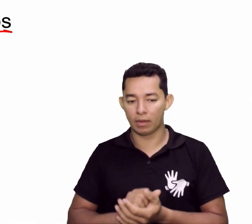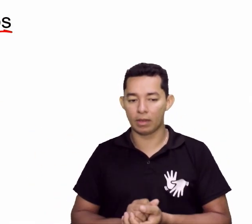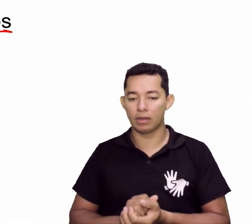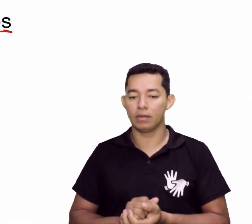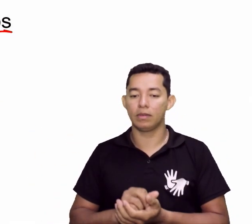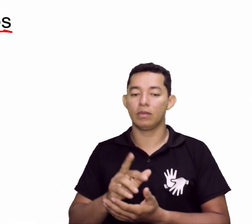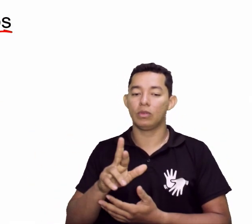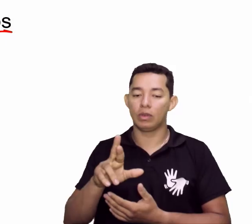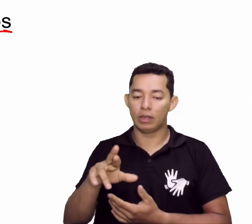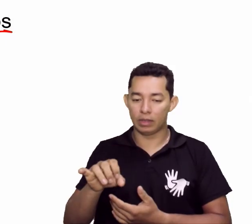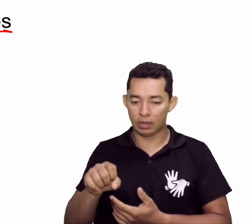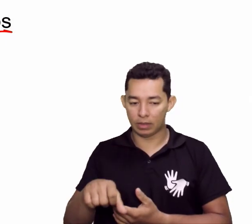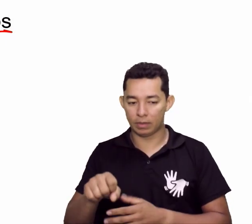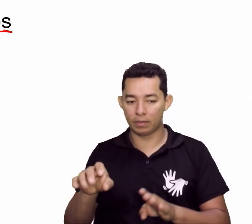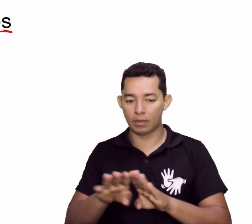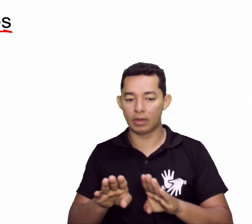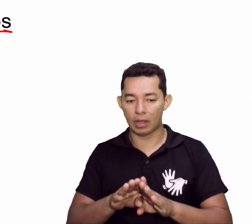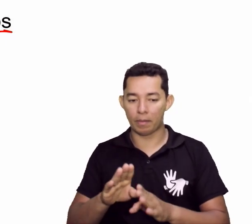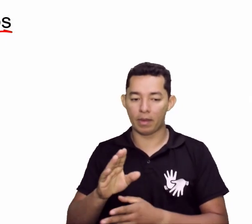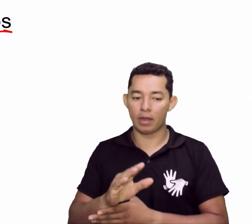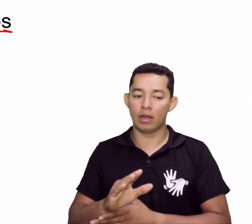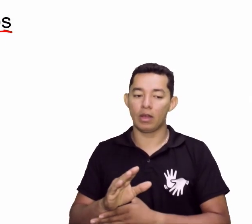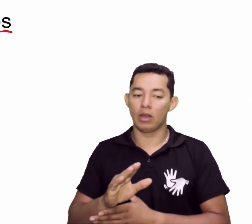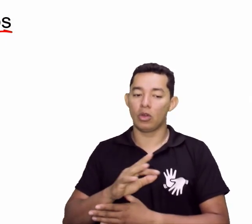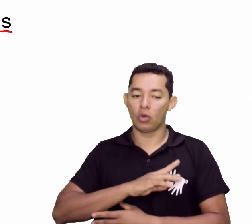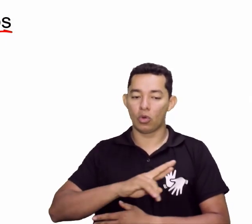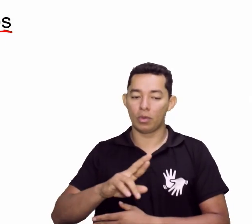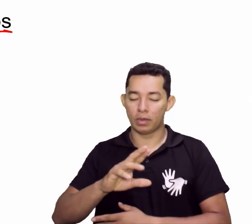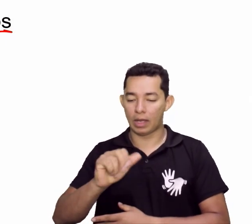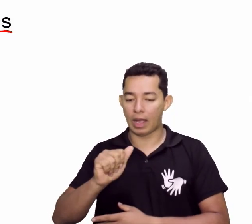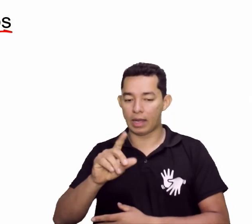no Romantismo, no